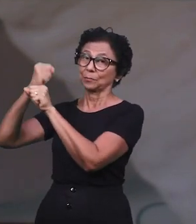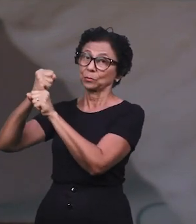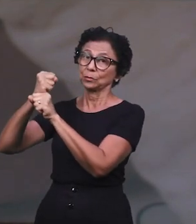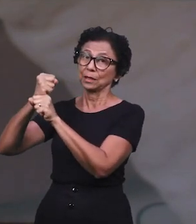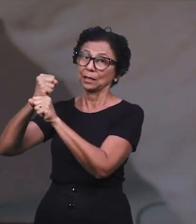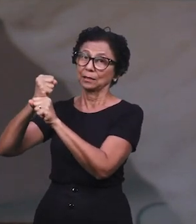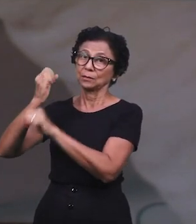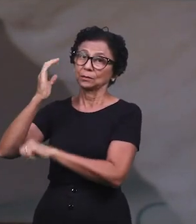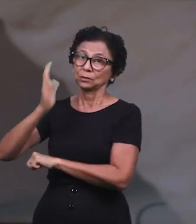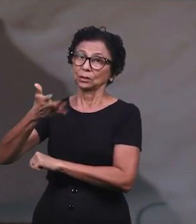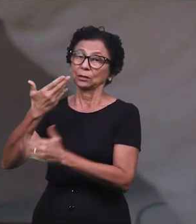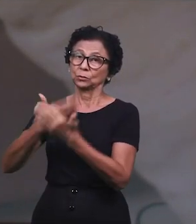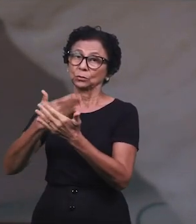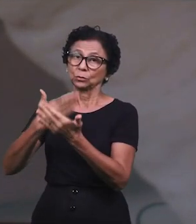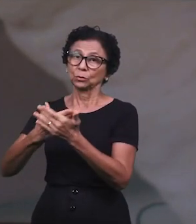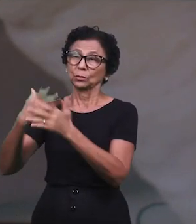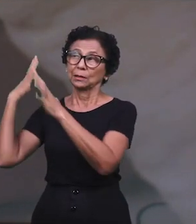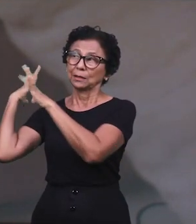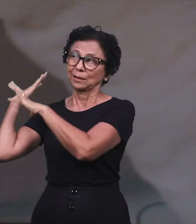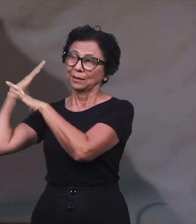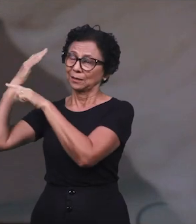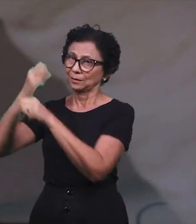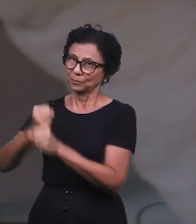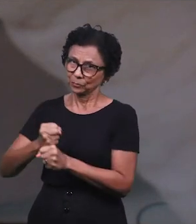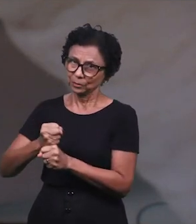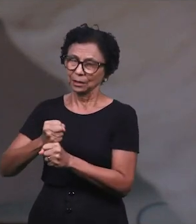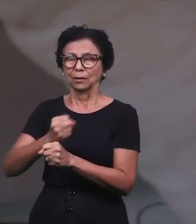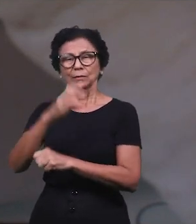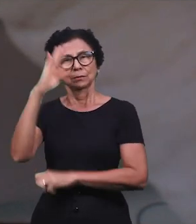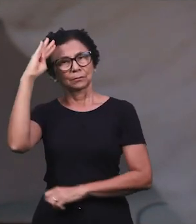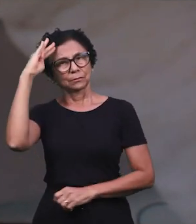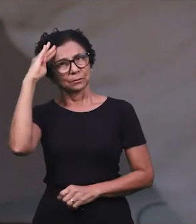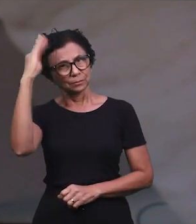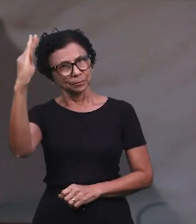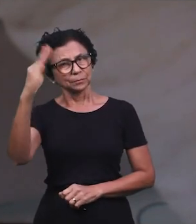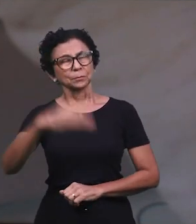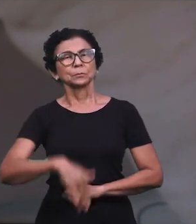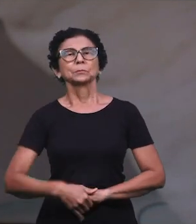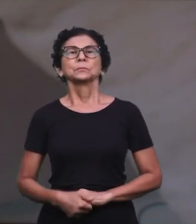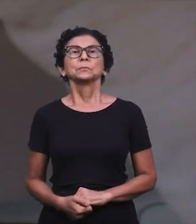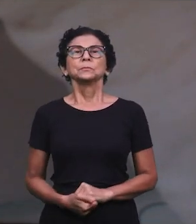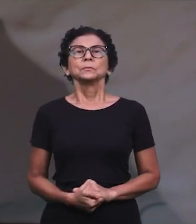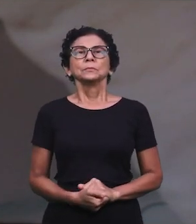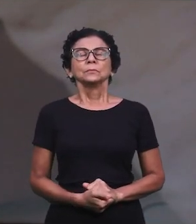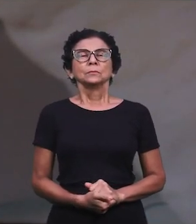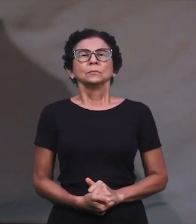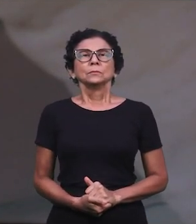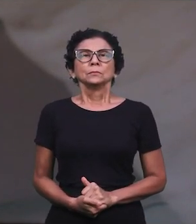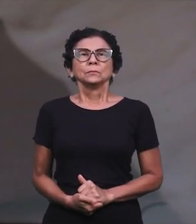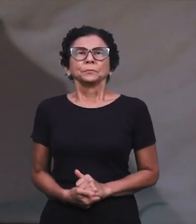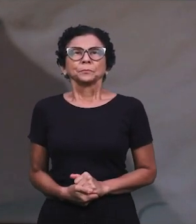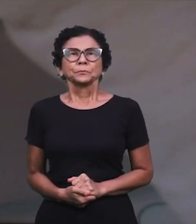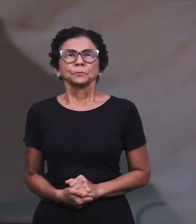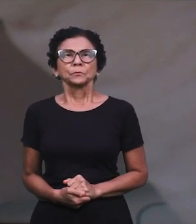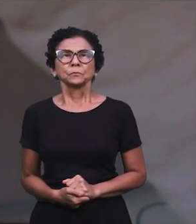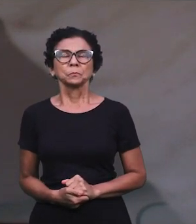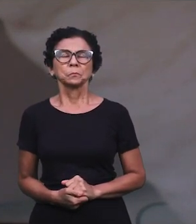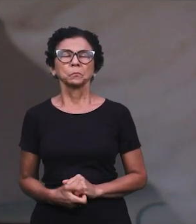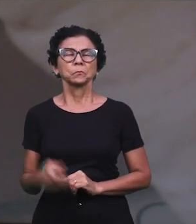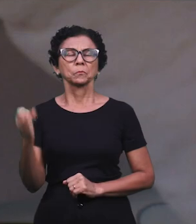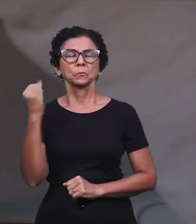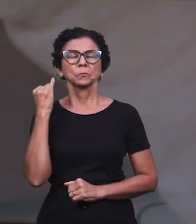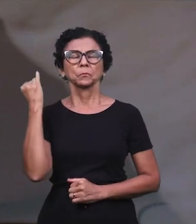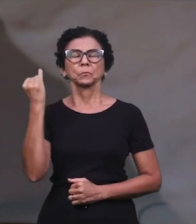estudou, tá certo? Isso é fundamental. Então, ó, é indispensável para o processo